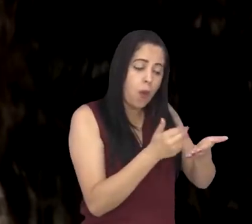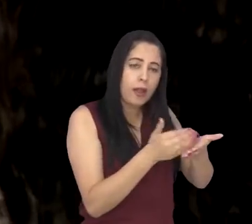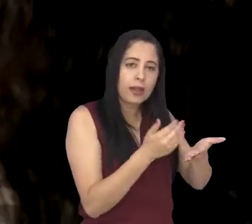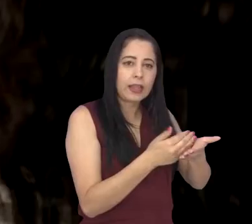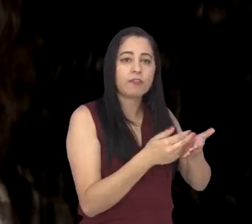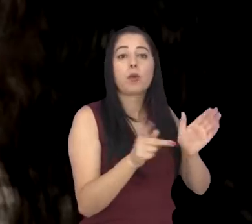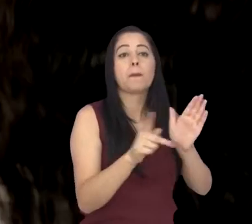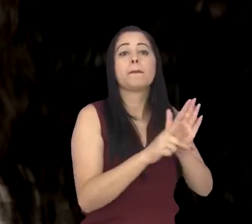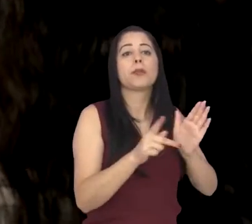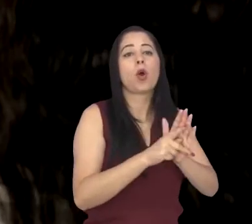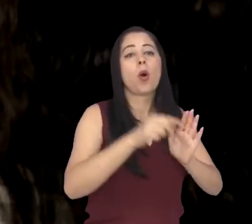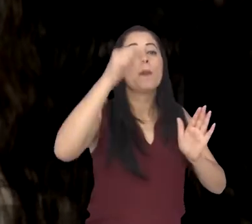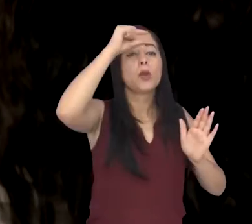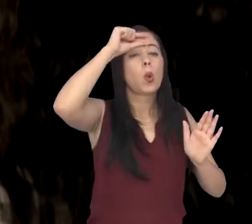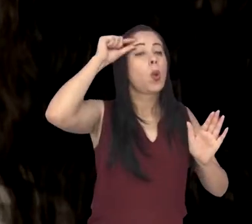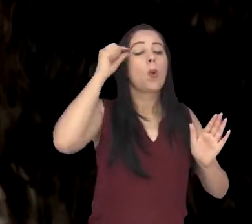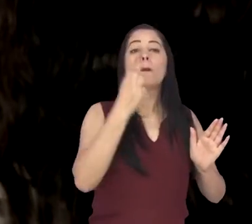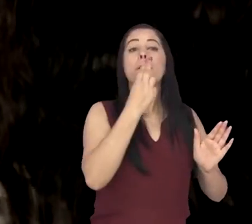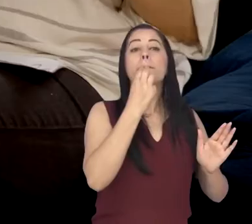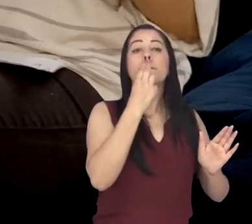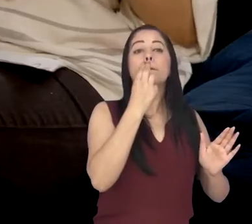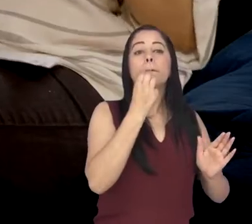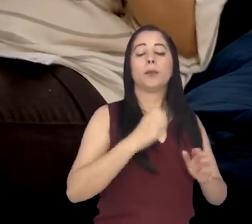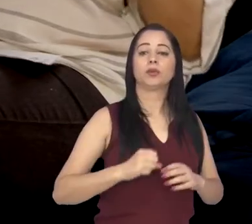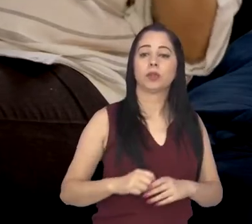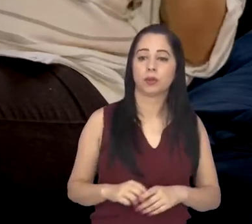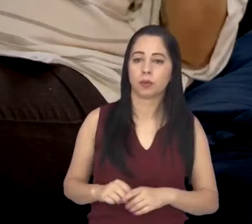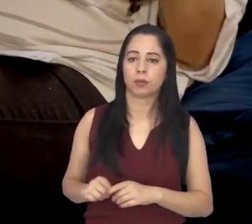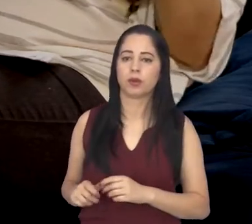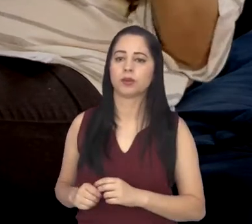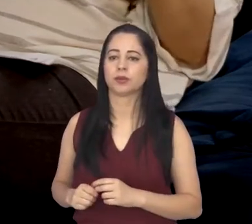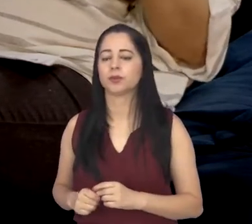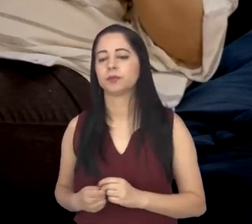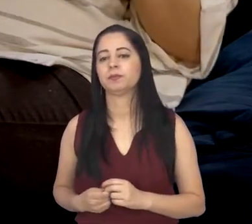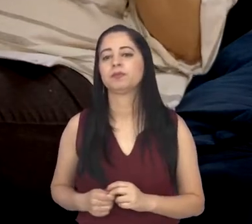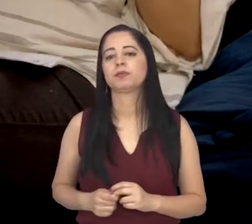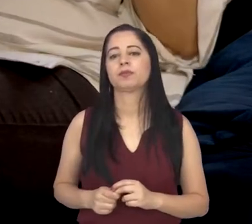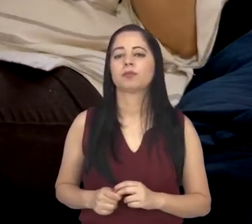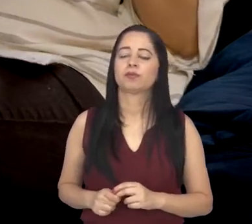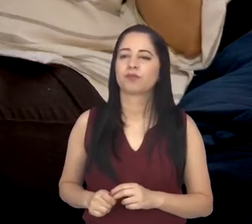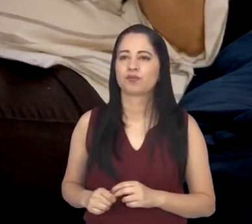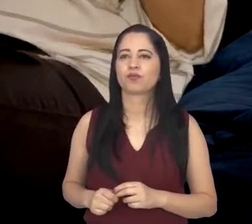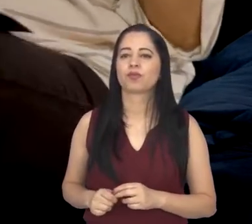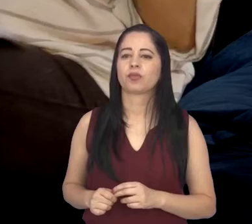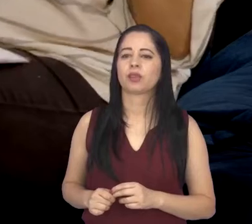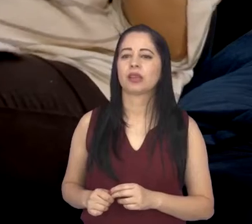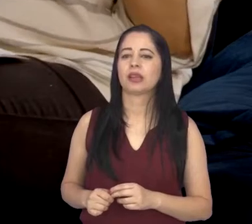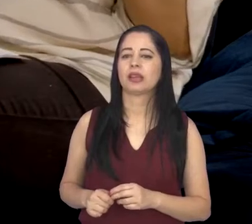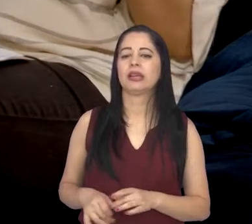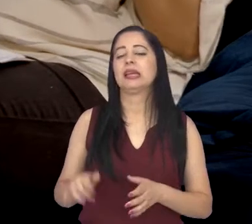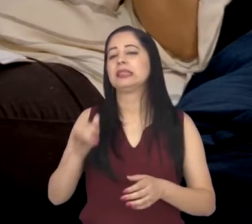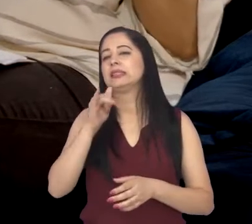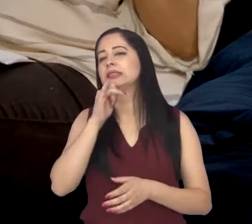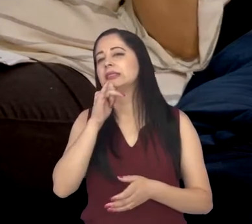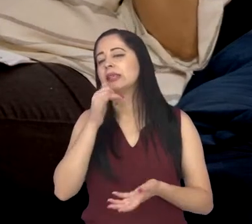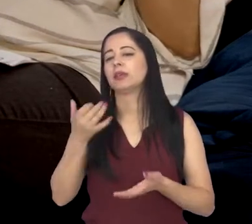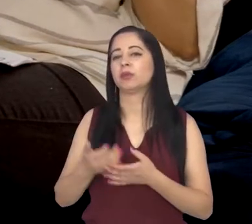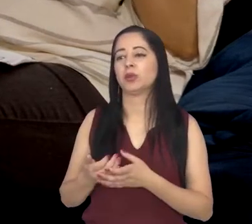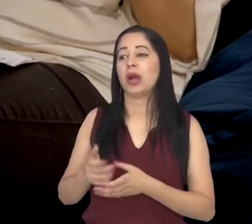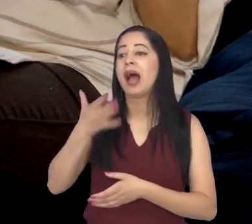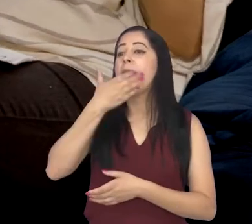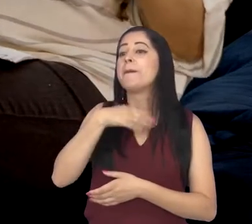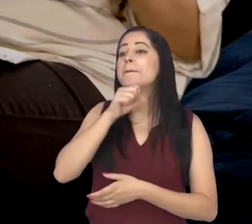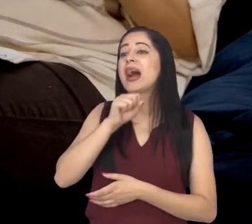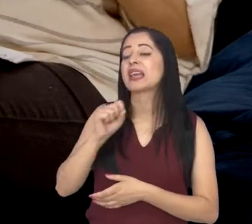interesse nas letras, a gramática, etc. Gilson, e eu queria saber, assim, essa questão que seu pai viveu na época da